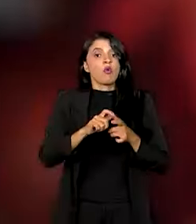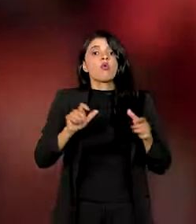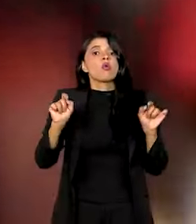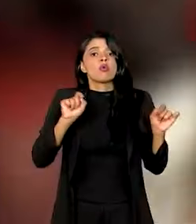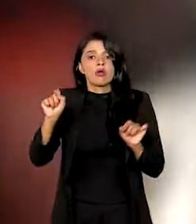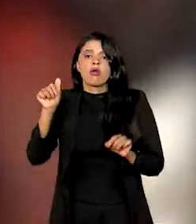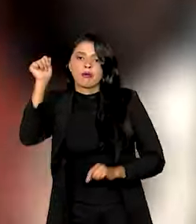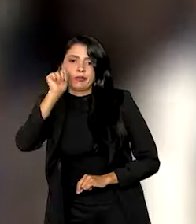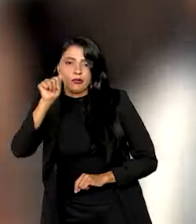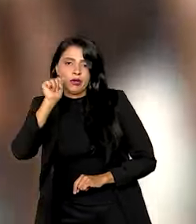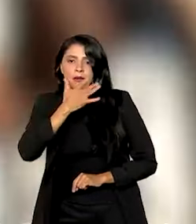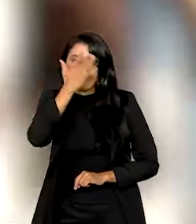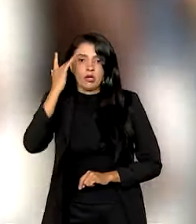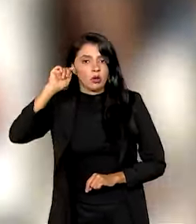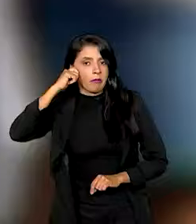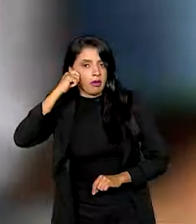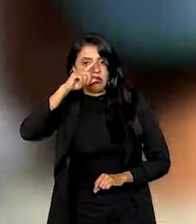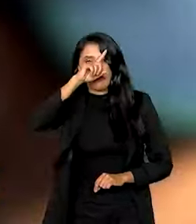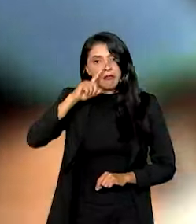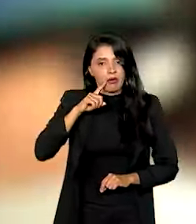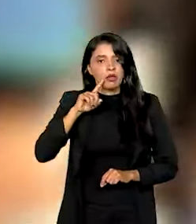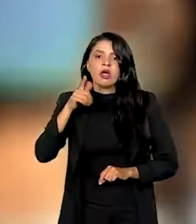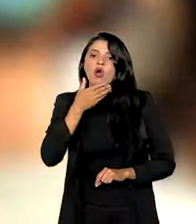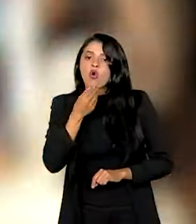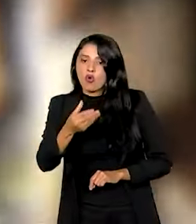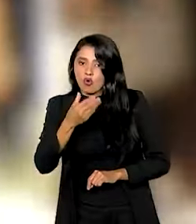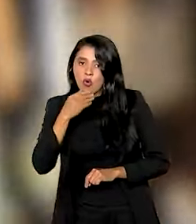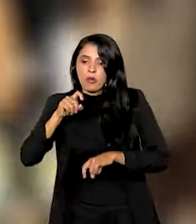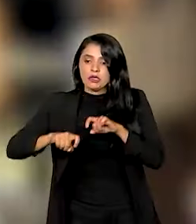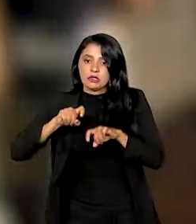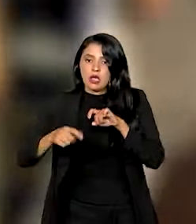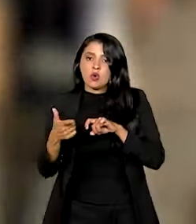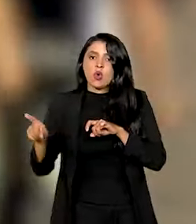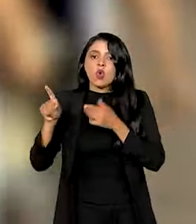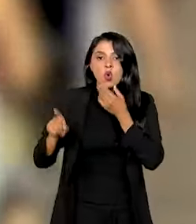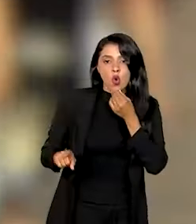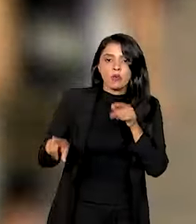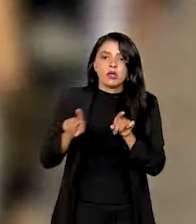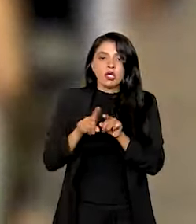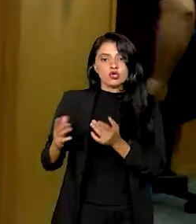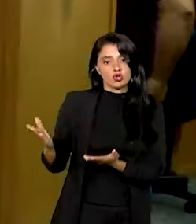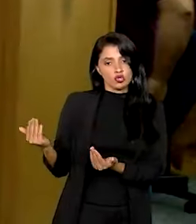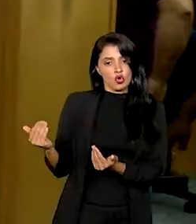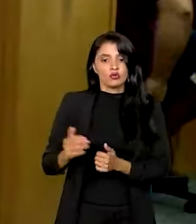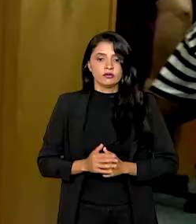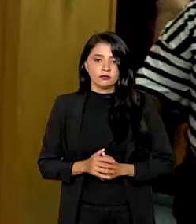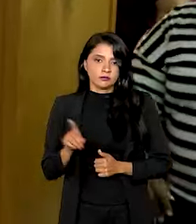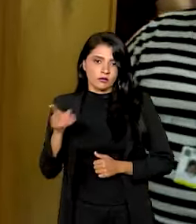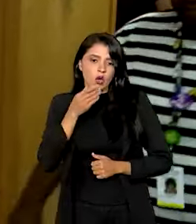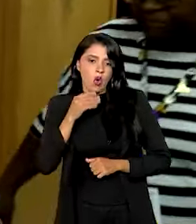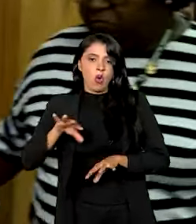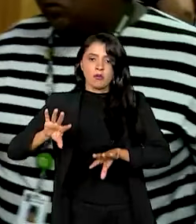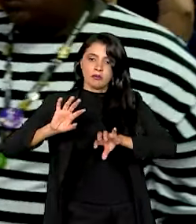acontecem entre mulheres, pessoas pretas e pardas, homens que fazem sexo com outros homens e jovens. Isaac